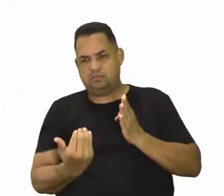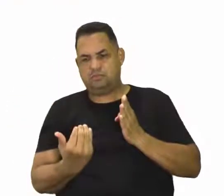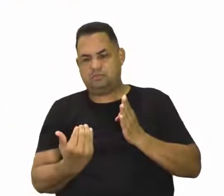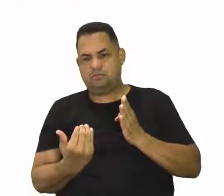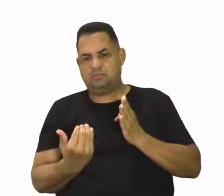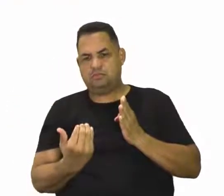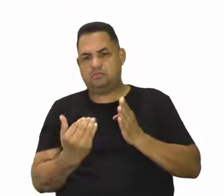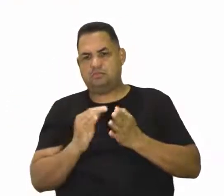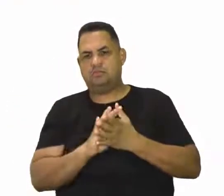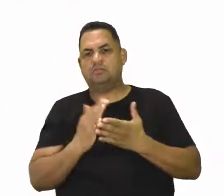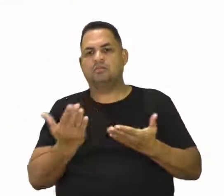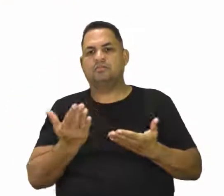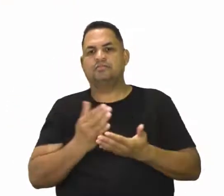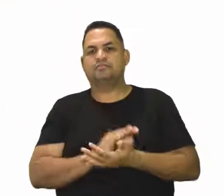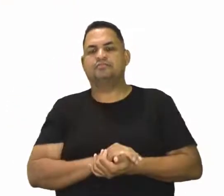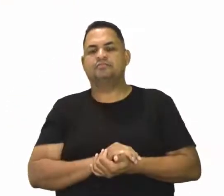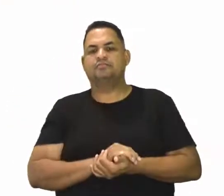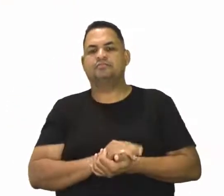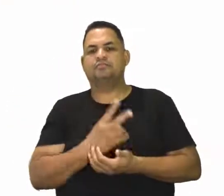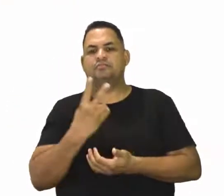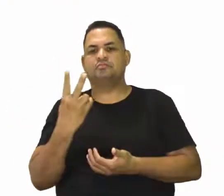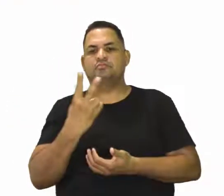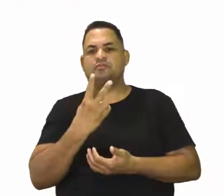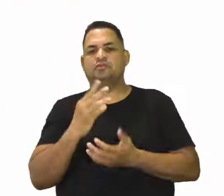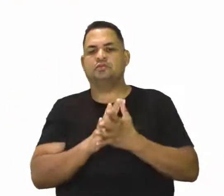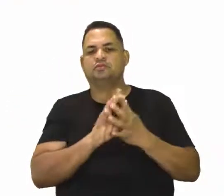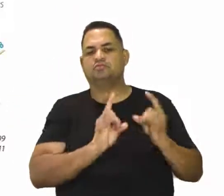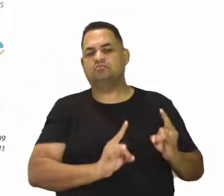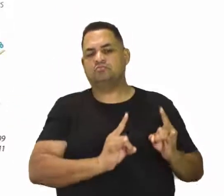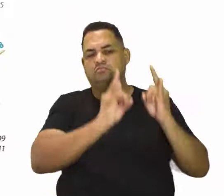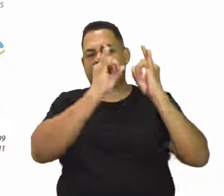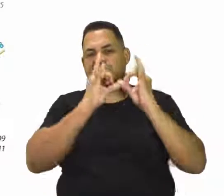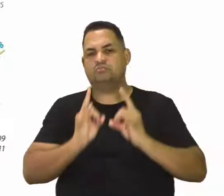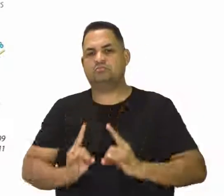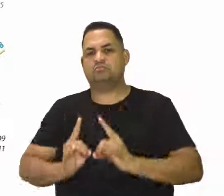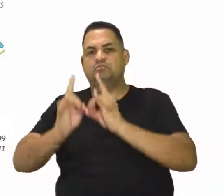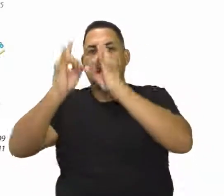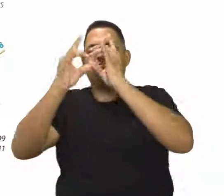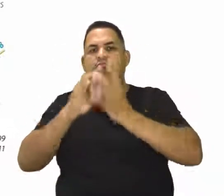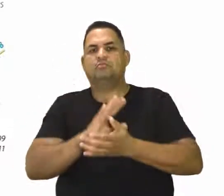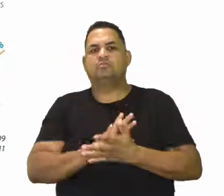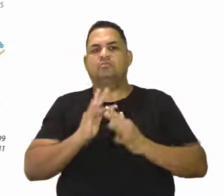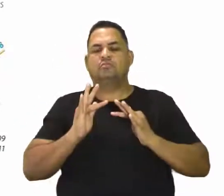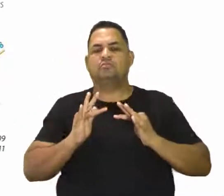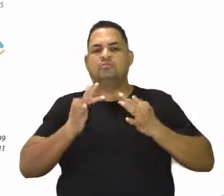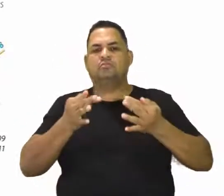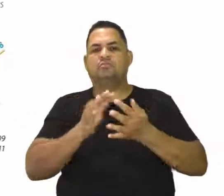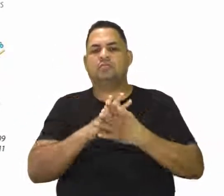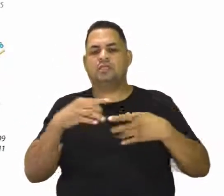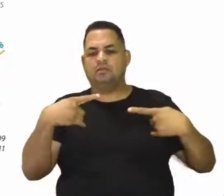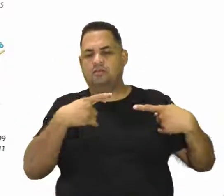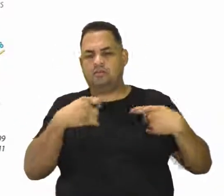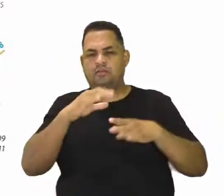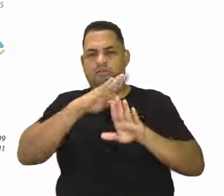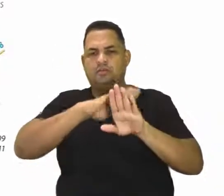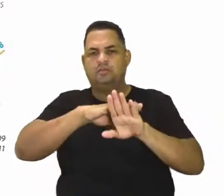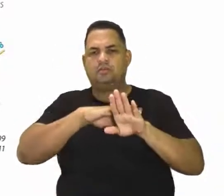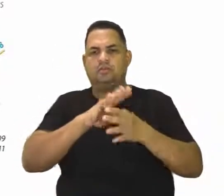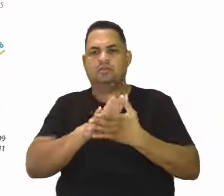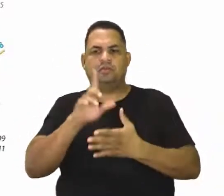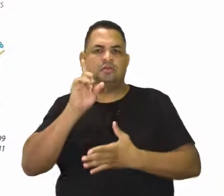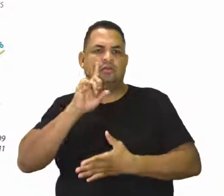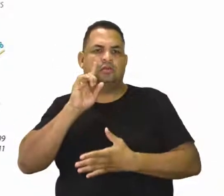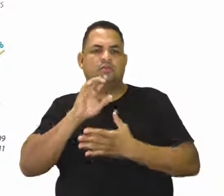baixo e não para o lado esses dois grandes arranha-céus tá bom no final então da Guerra Fria os senhores